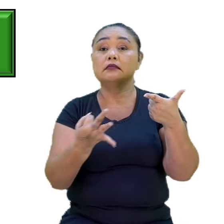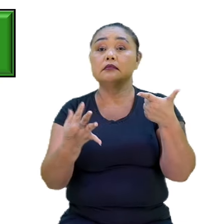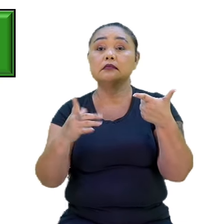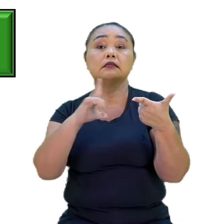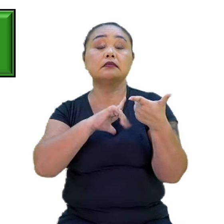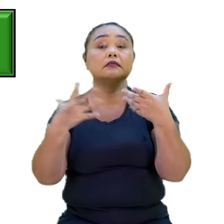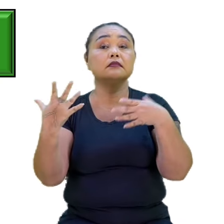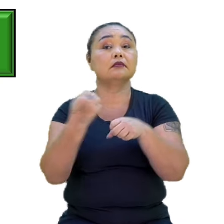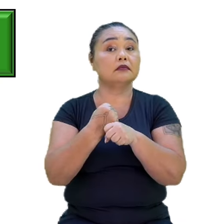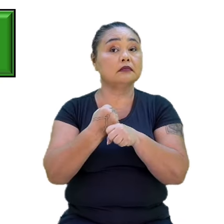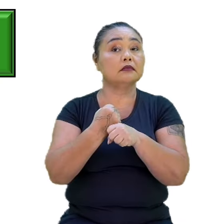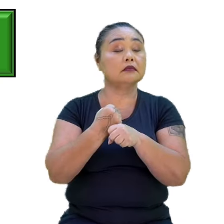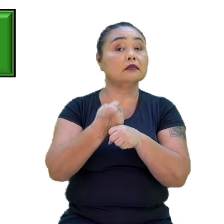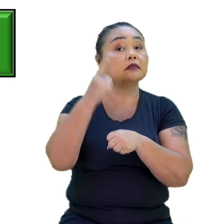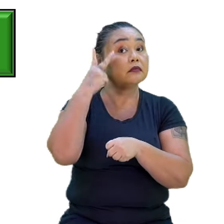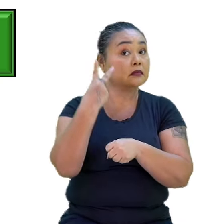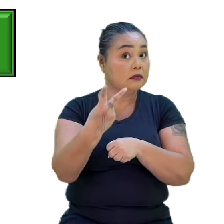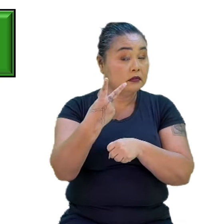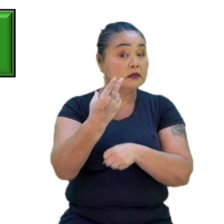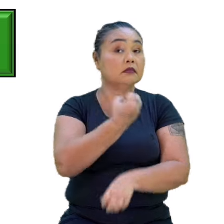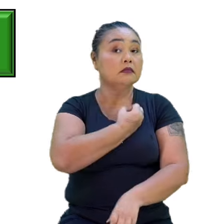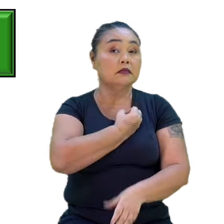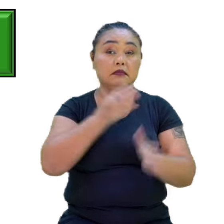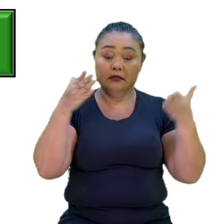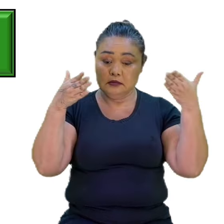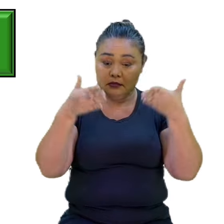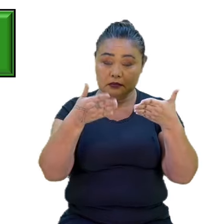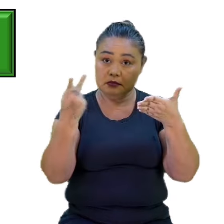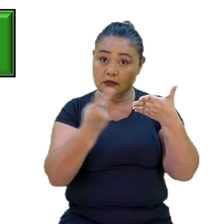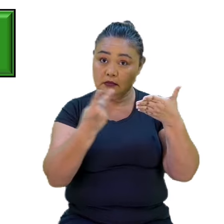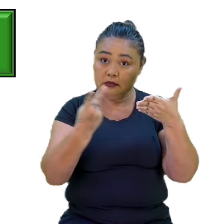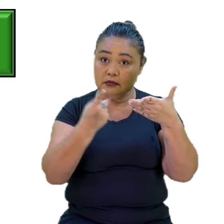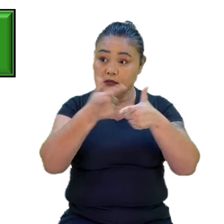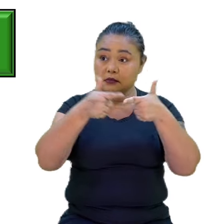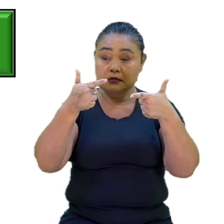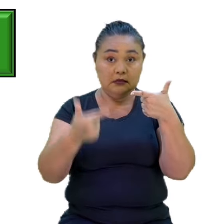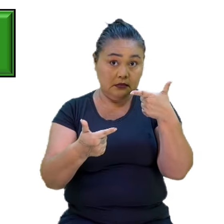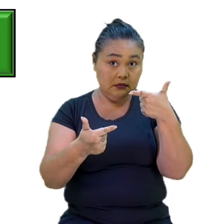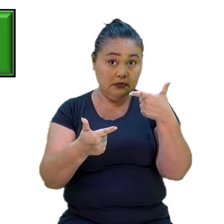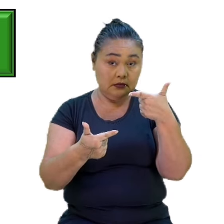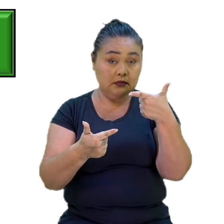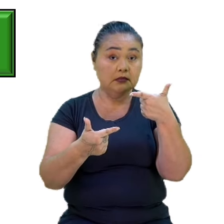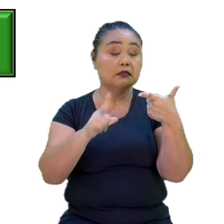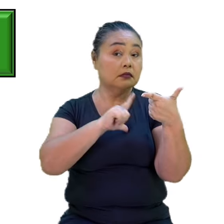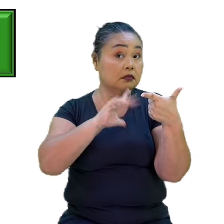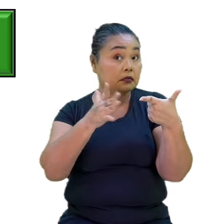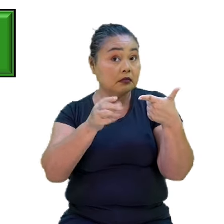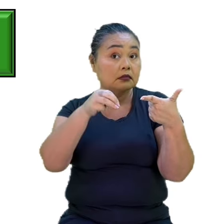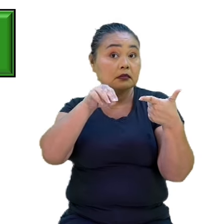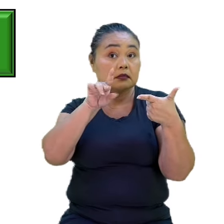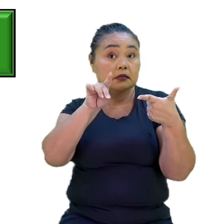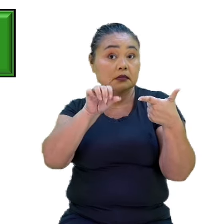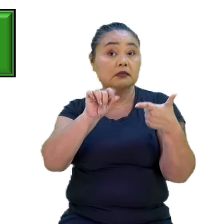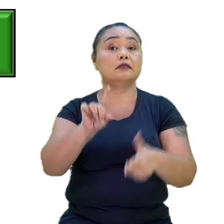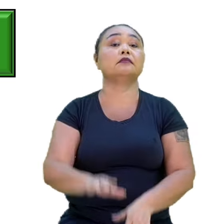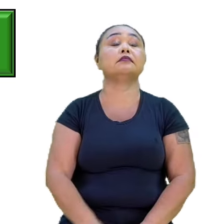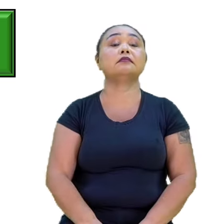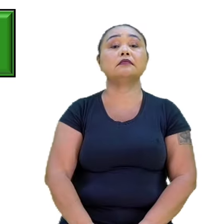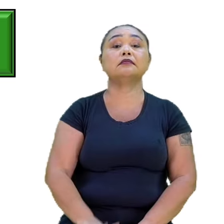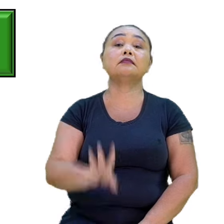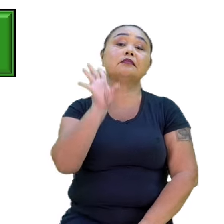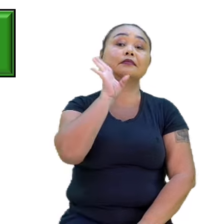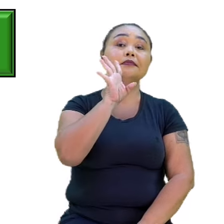somei se são dois valores centralizados eu somo os dois e divido por dois eu tenho a minha média isso mesmo legal